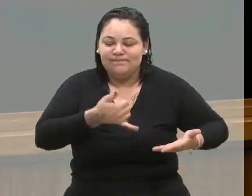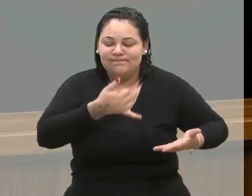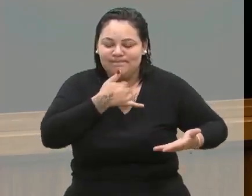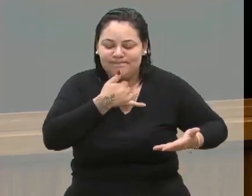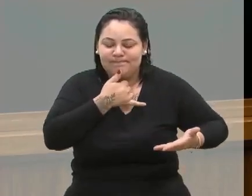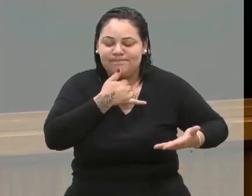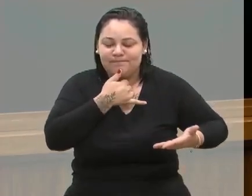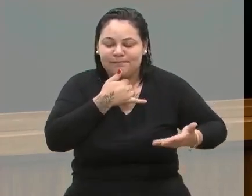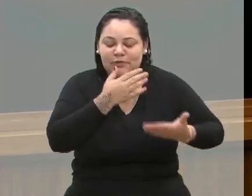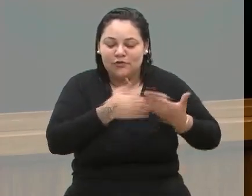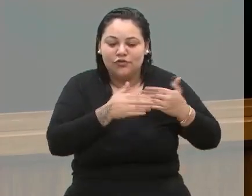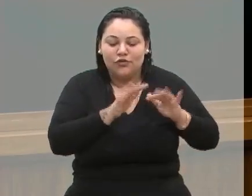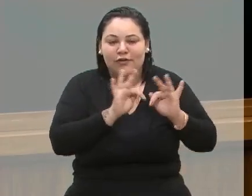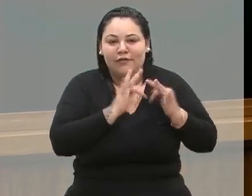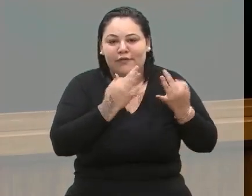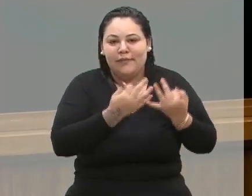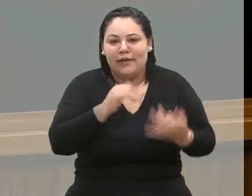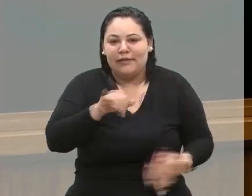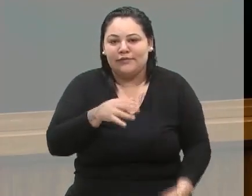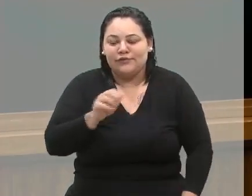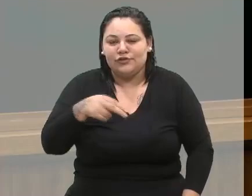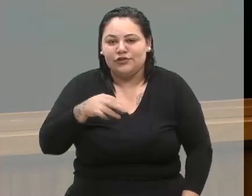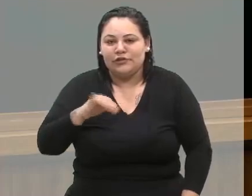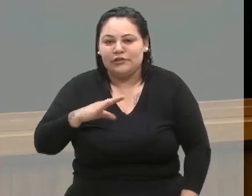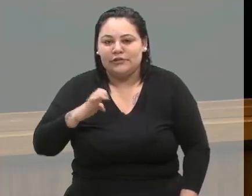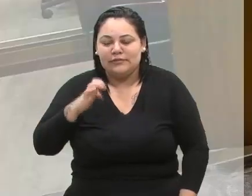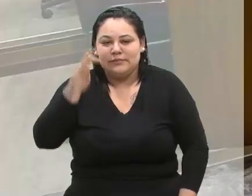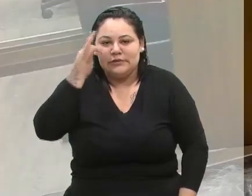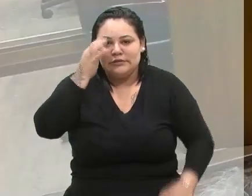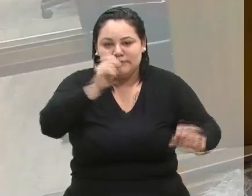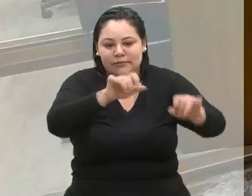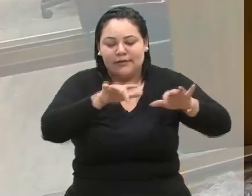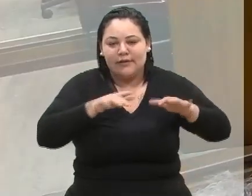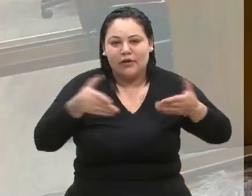dos familiares da Janice, que estão aqui nessa casa hoje.